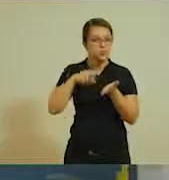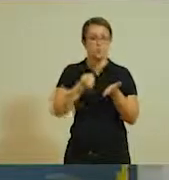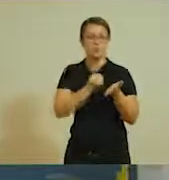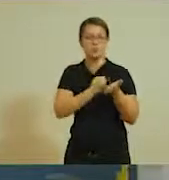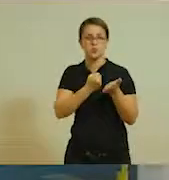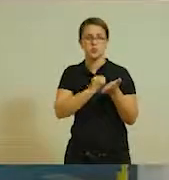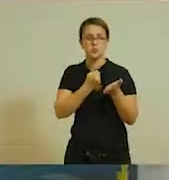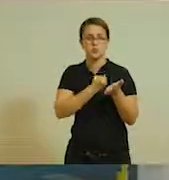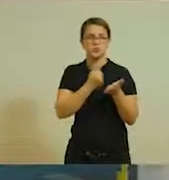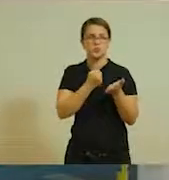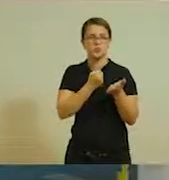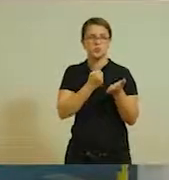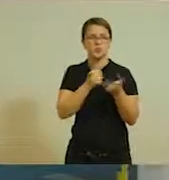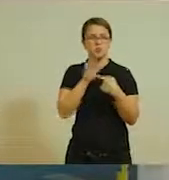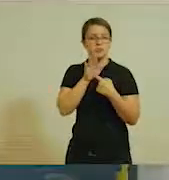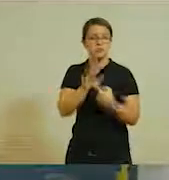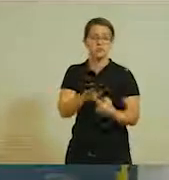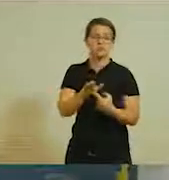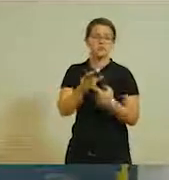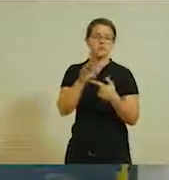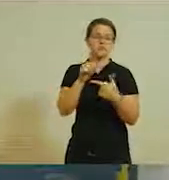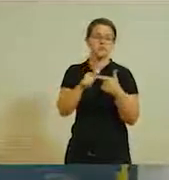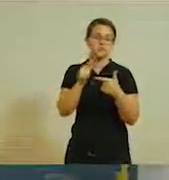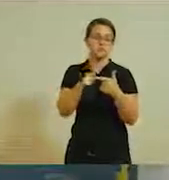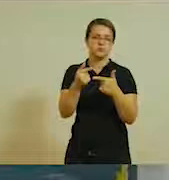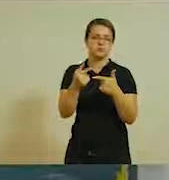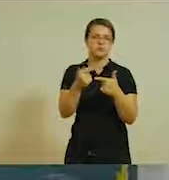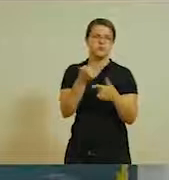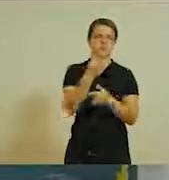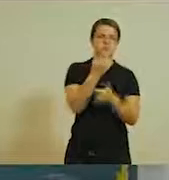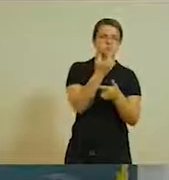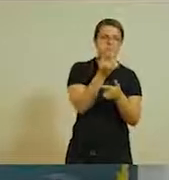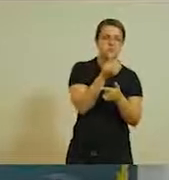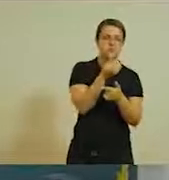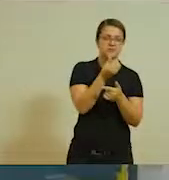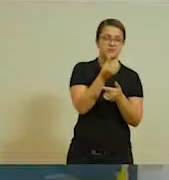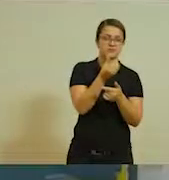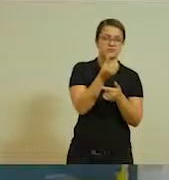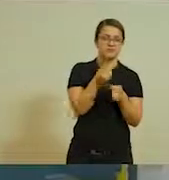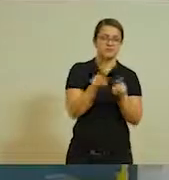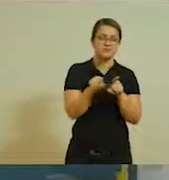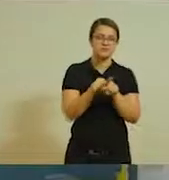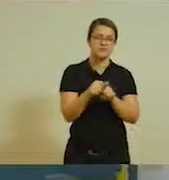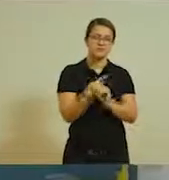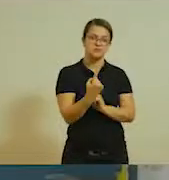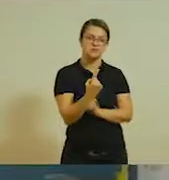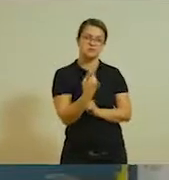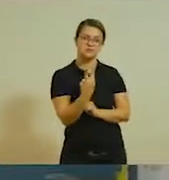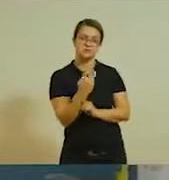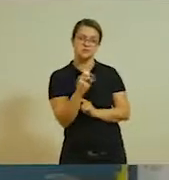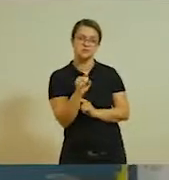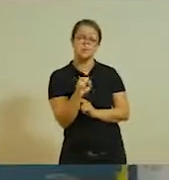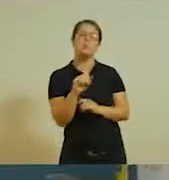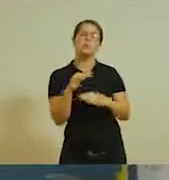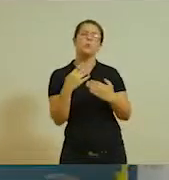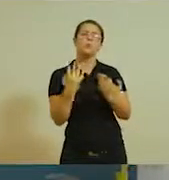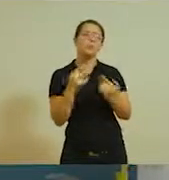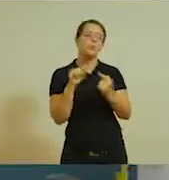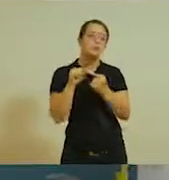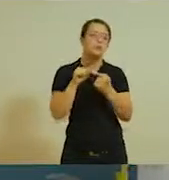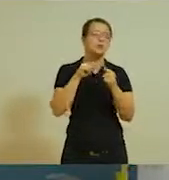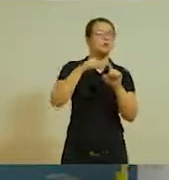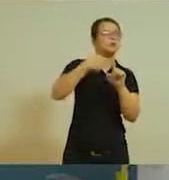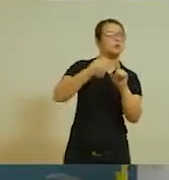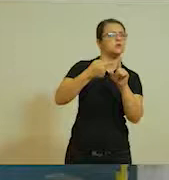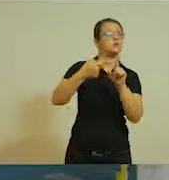colocar todos os números que o problema apresenta. Então o número 26 e o número 138. Qual